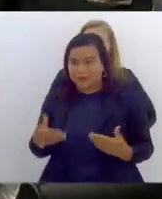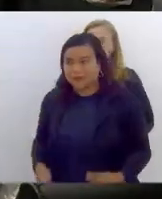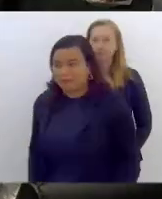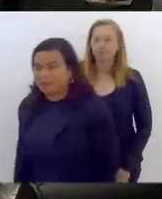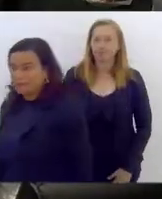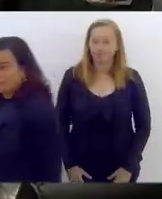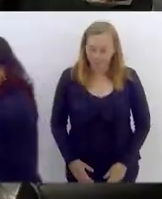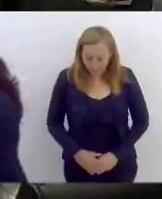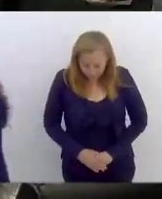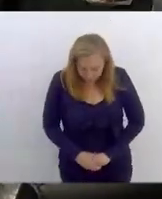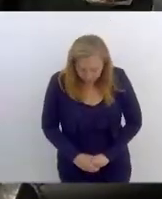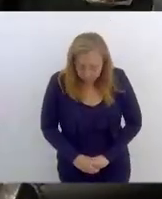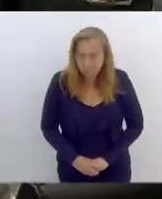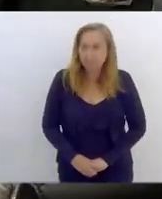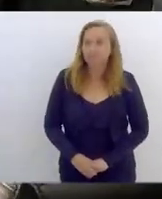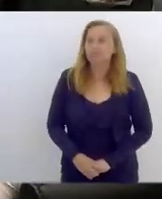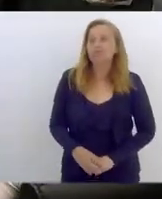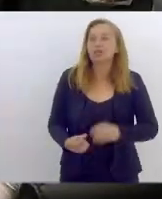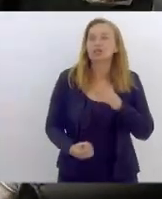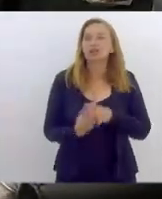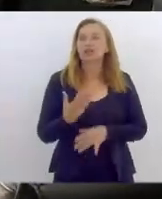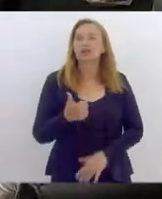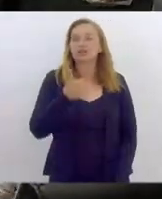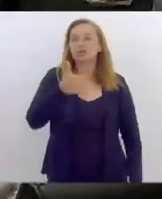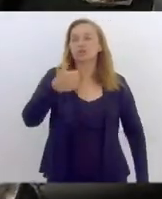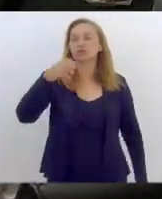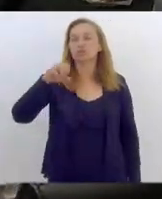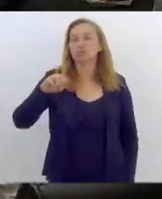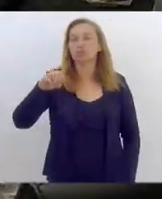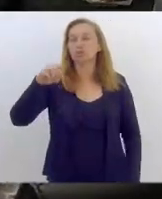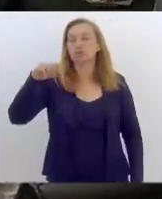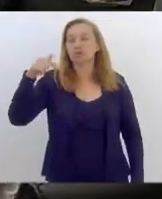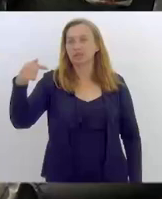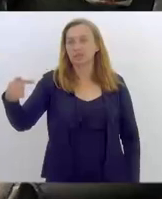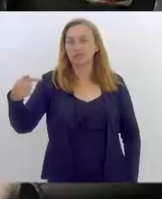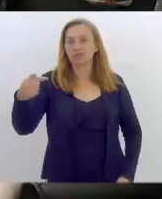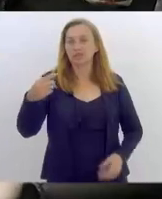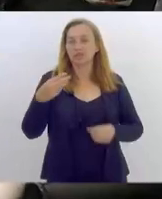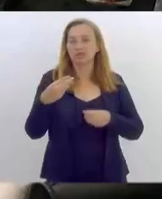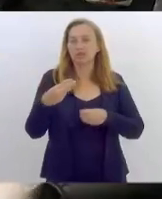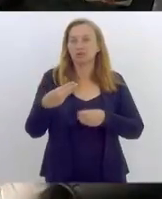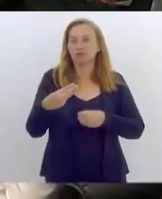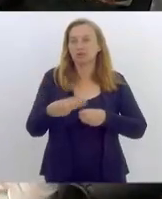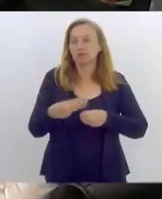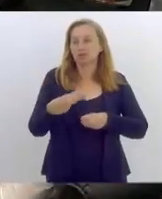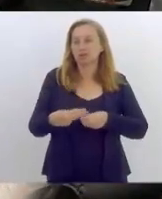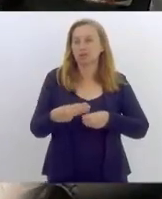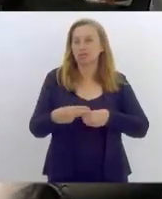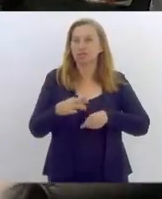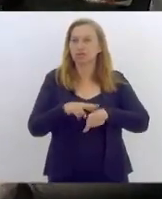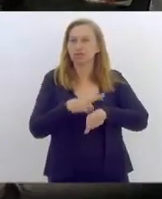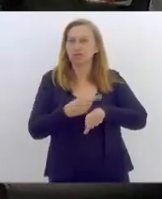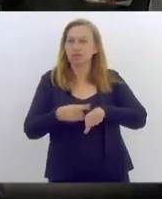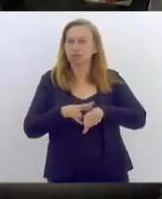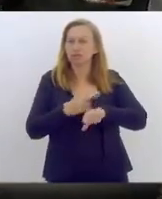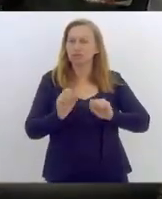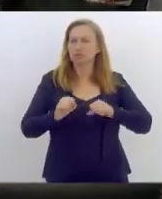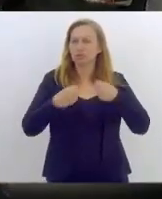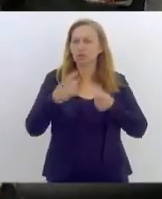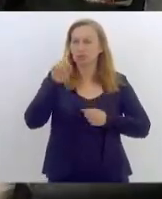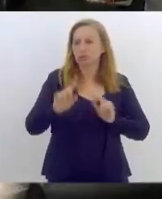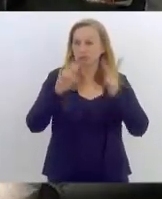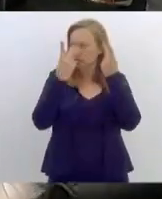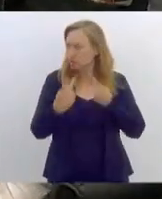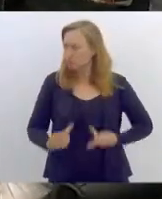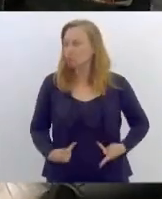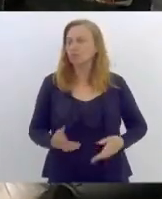O Instituto foi fundado em 2007 no município de Belfor Roxo e tem como objetivo a defesa dos direitos humanos,